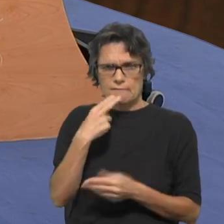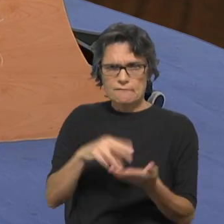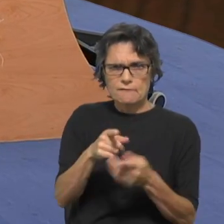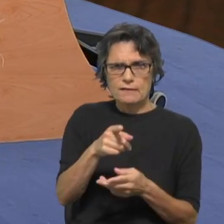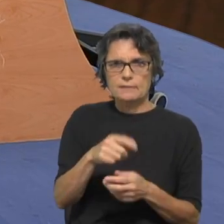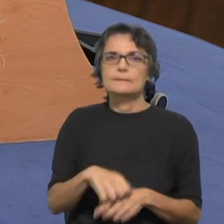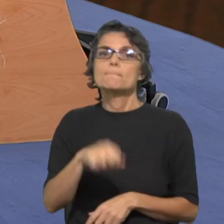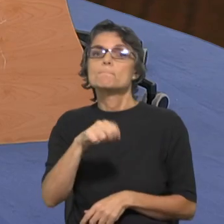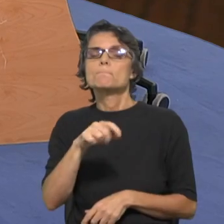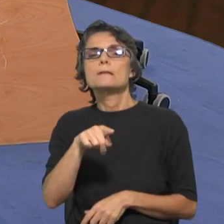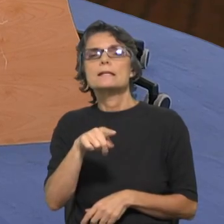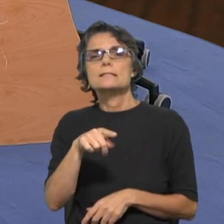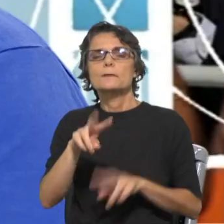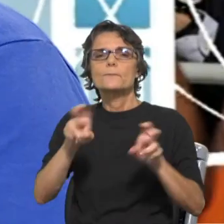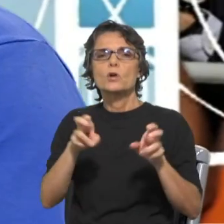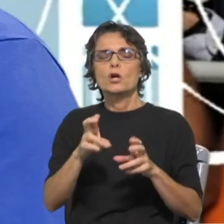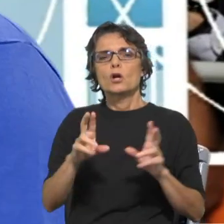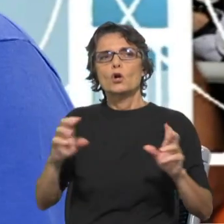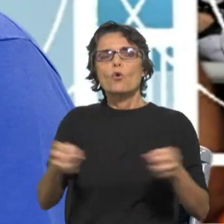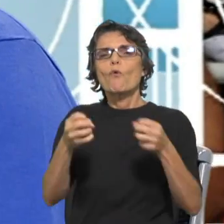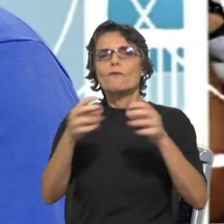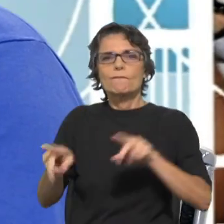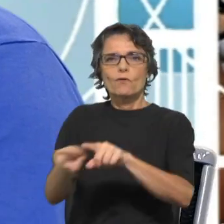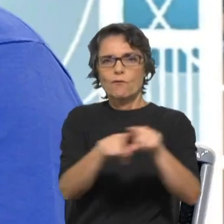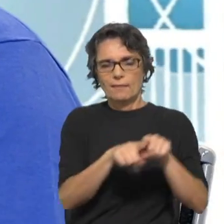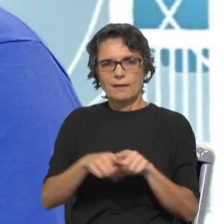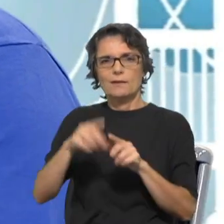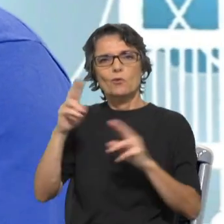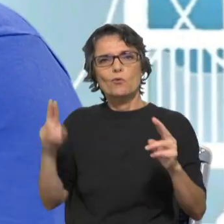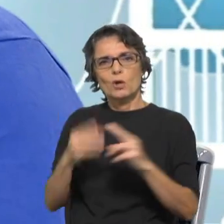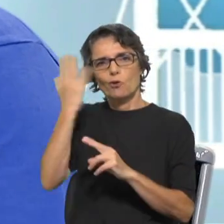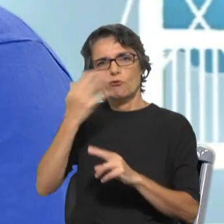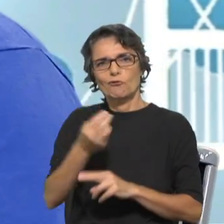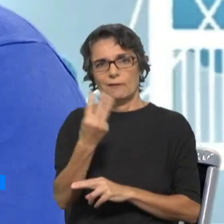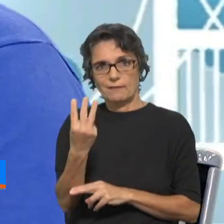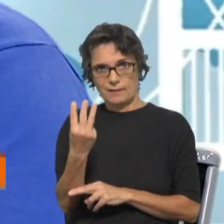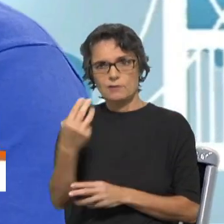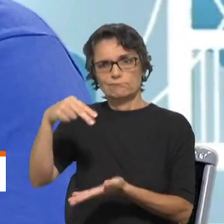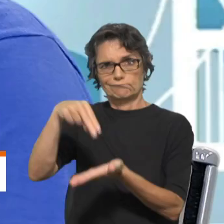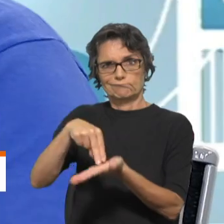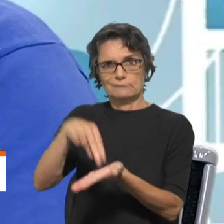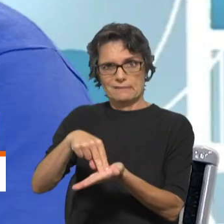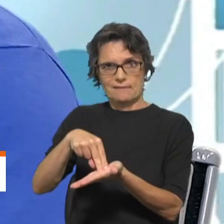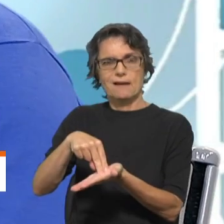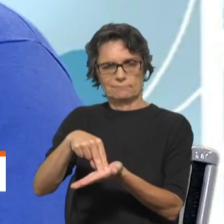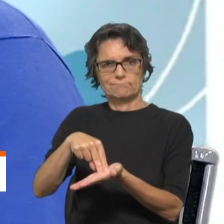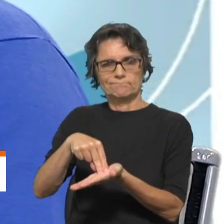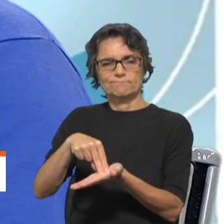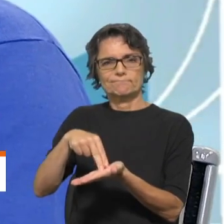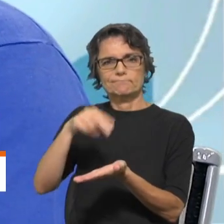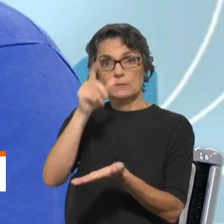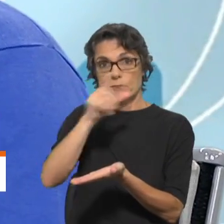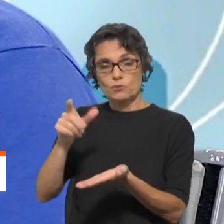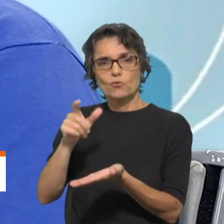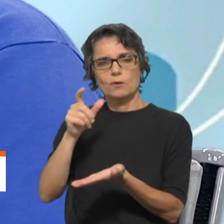convívio fraterno é um encontro de 3 dias, que é presencial, portanto, com residência durante os